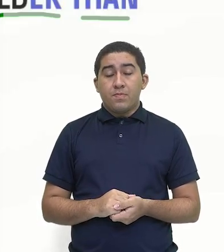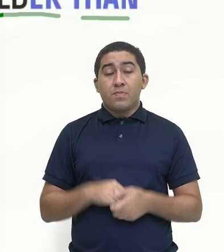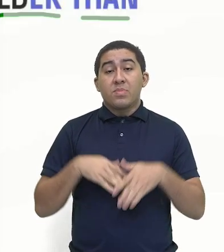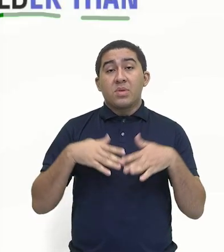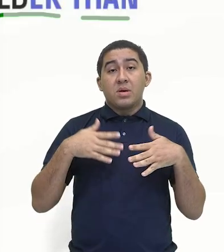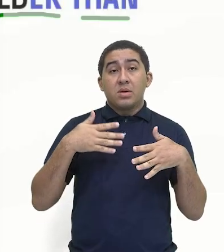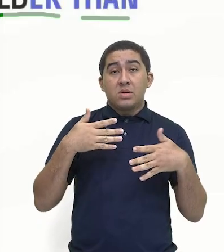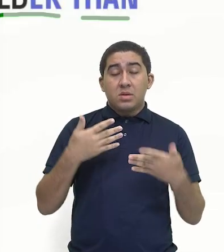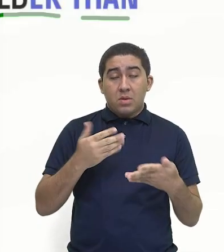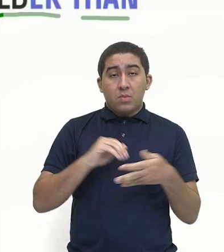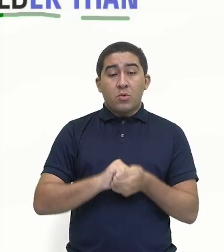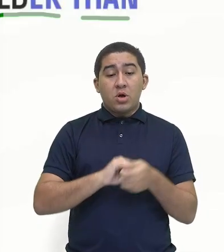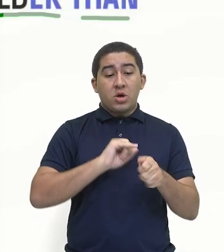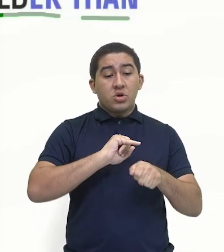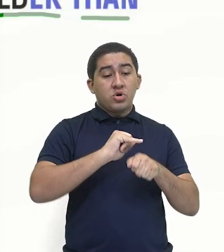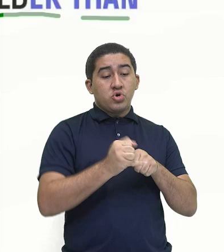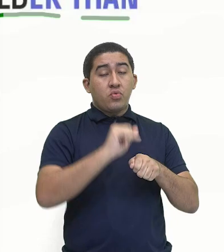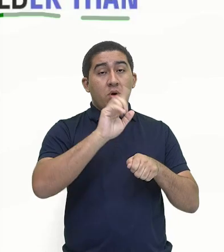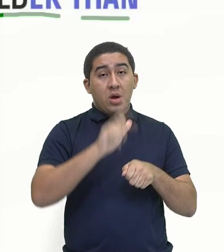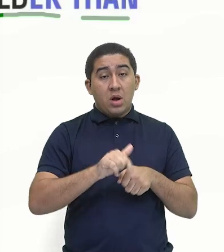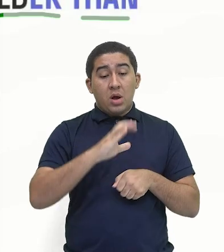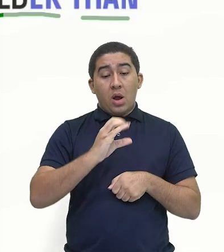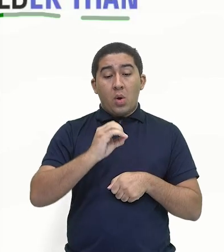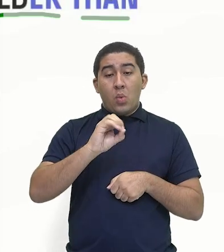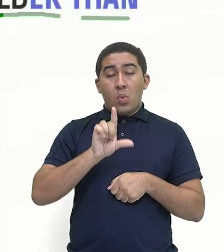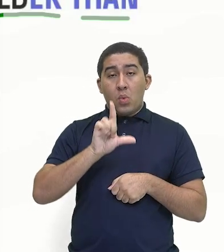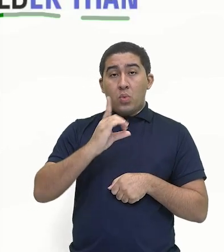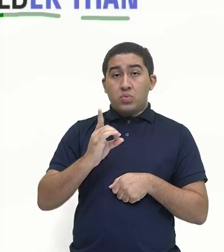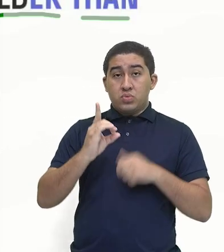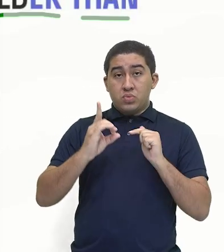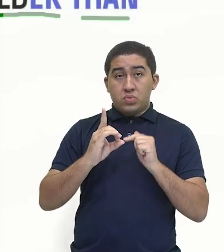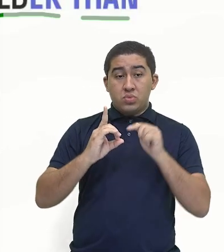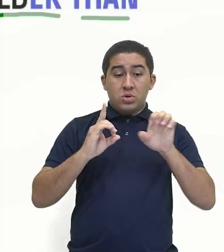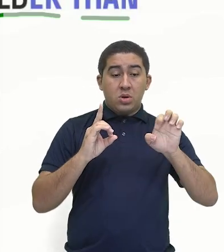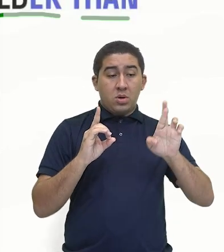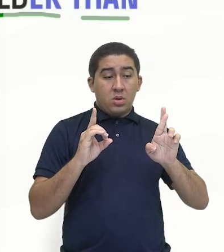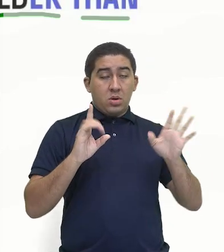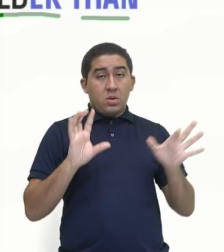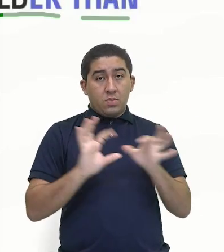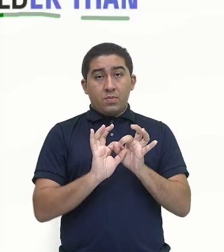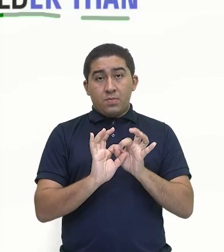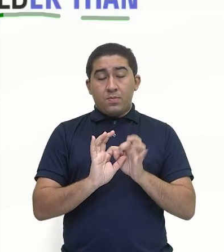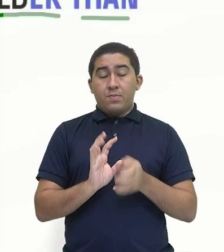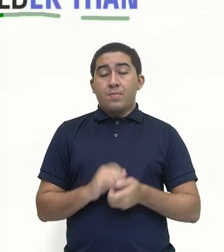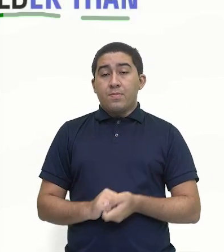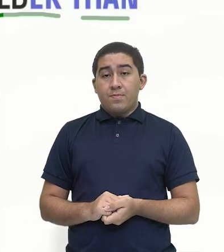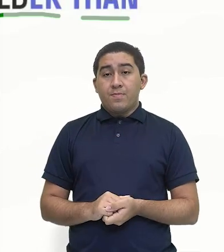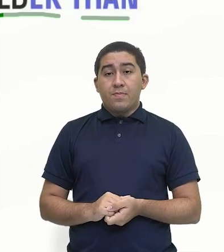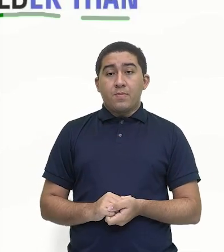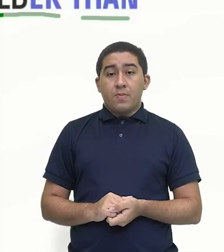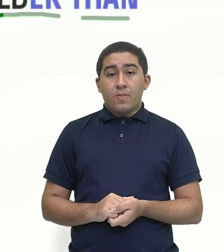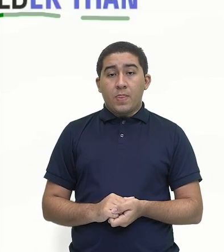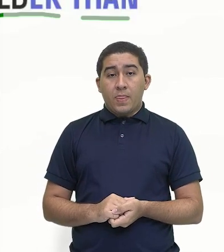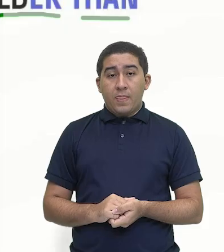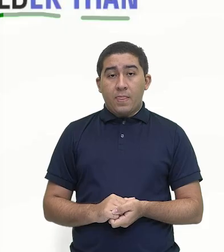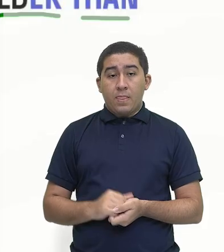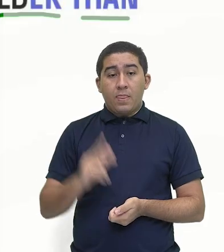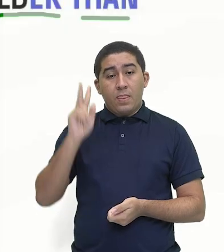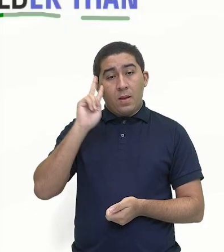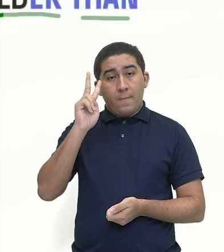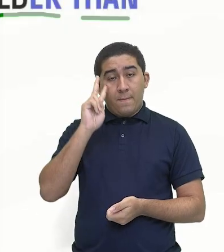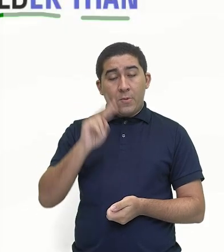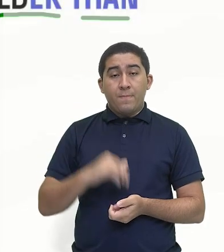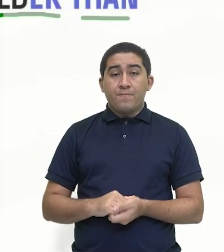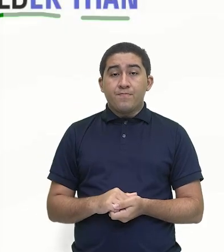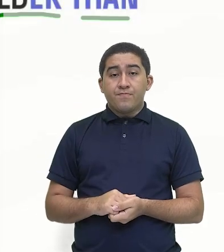é cold. Em geral, nós acrescentamos o quê? O ER. Lembram anteriormente que a gente